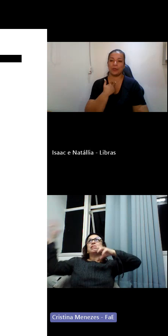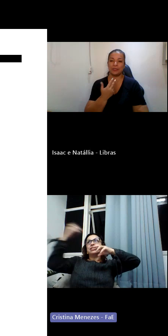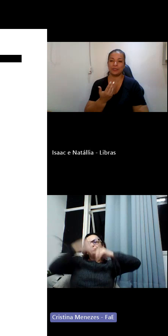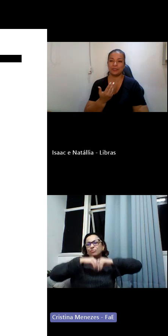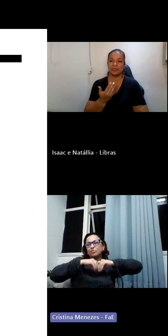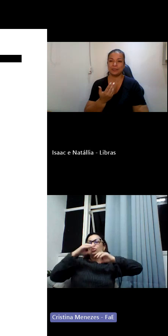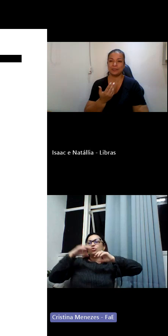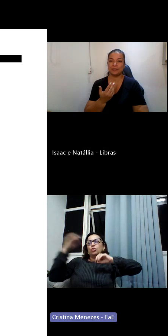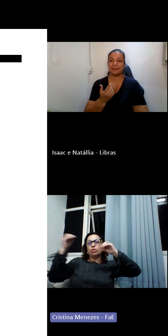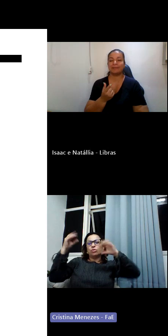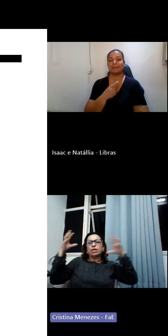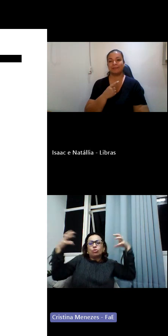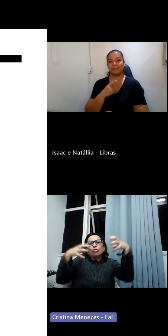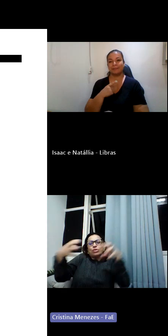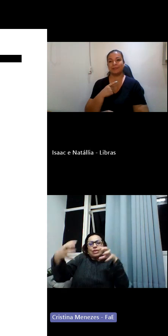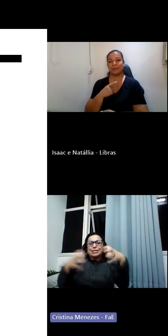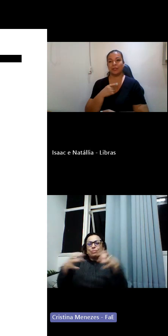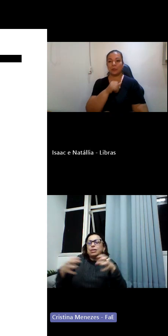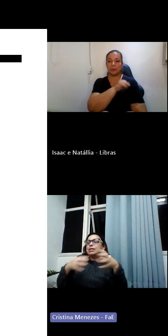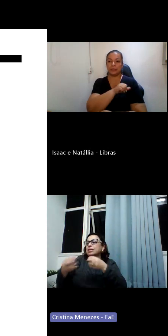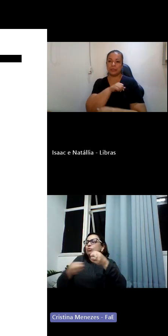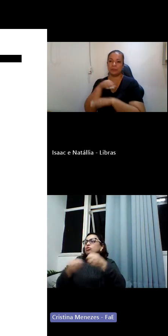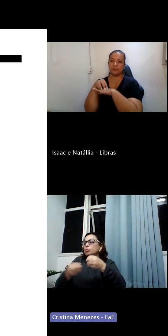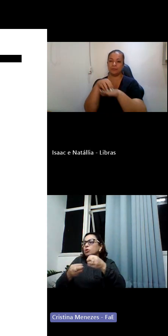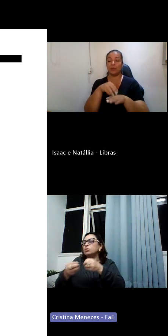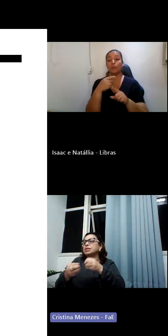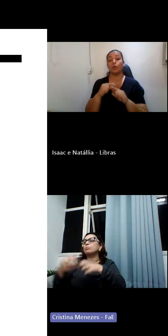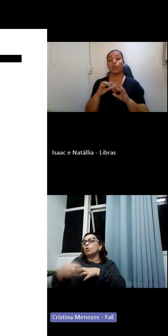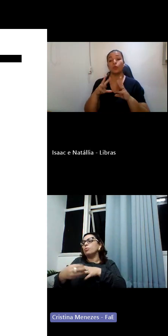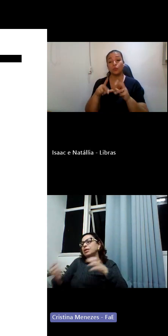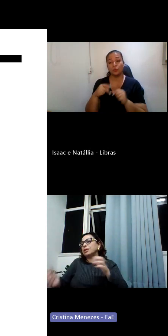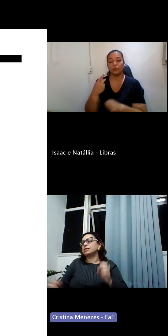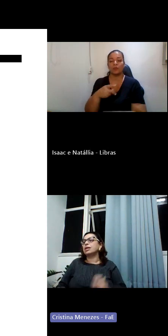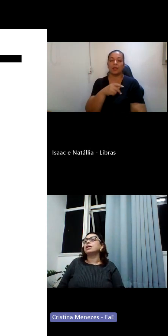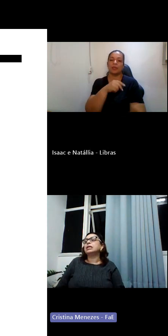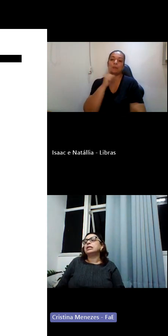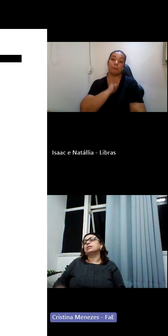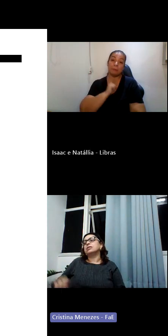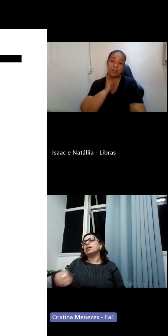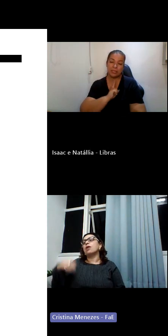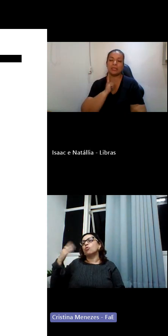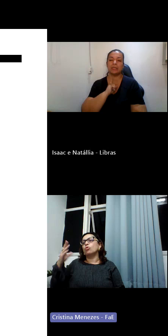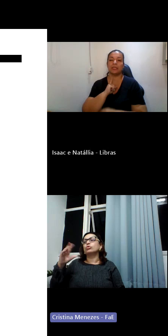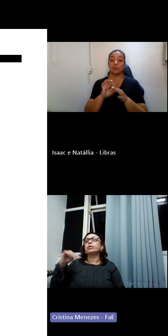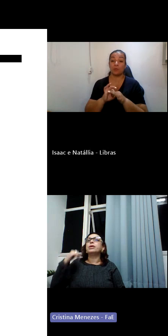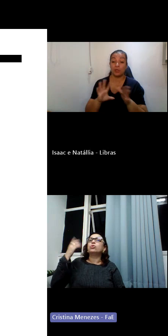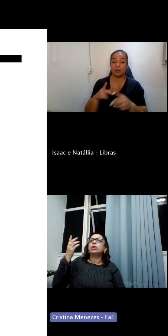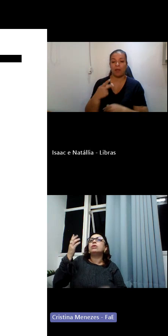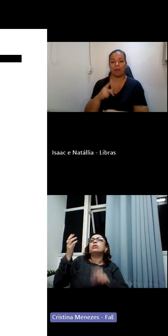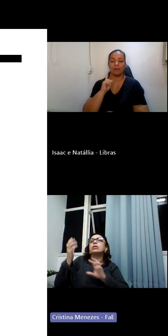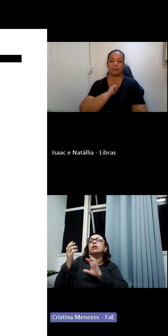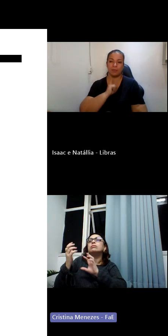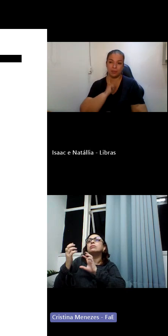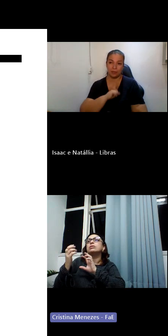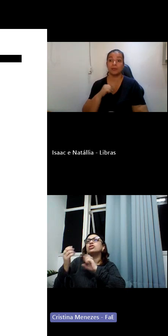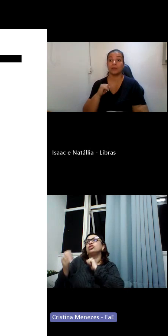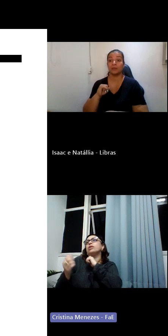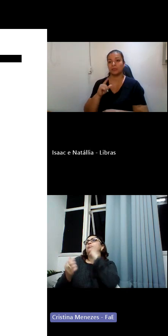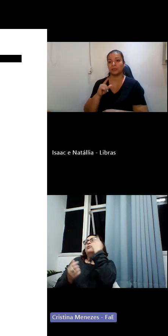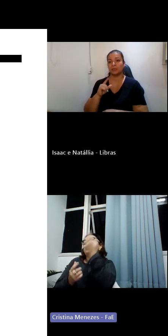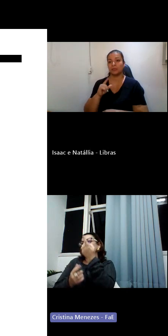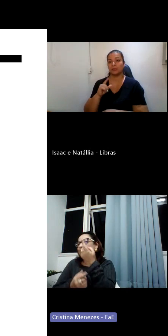essa vinda do Rio, né? Tudo acontece em Minas, é tudo disponibilizado por Minas, né? Se há um curso também no Rio, então